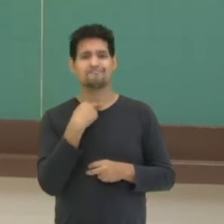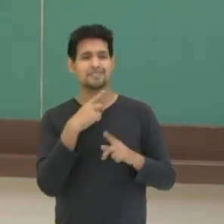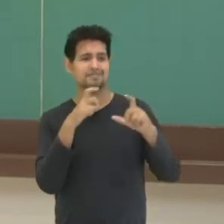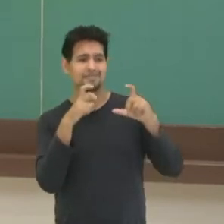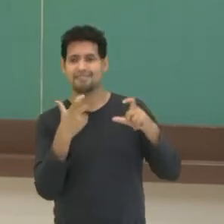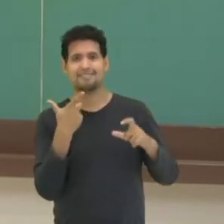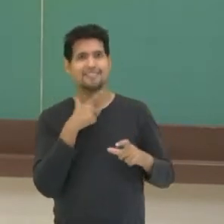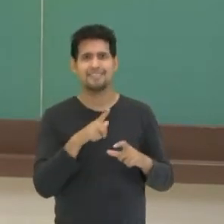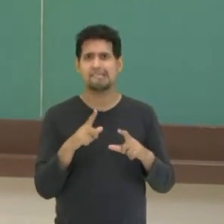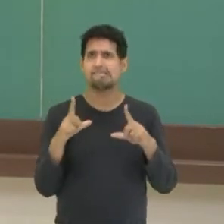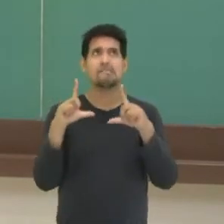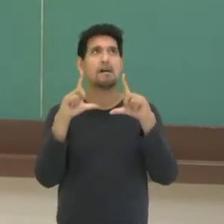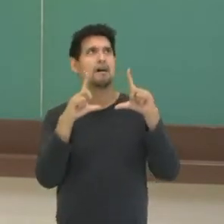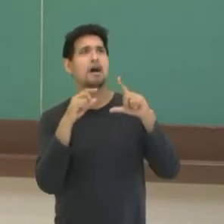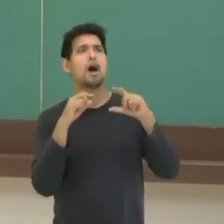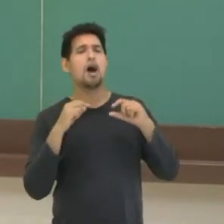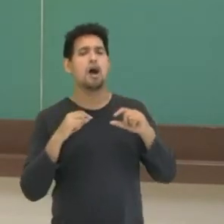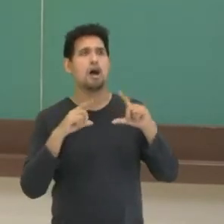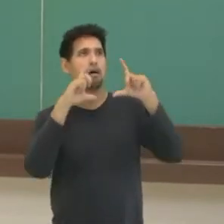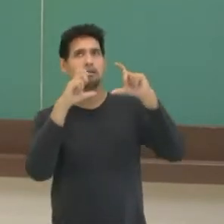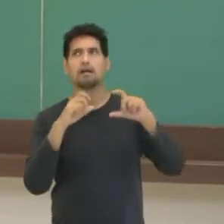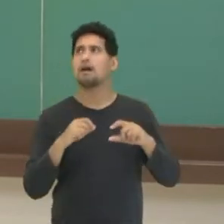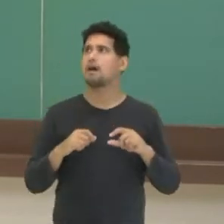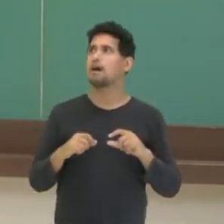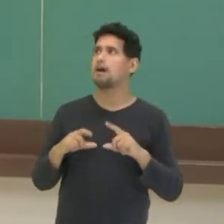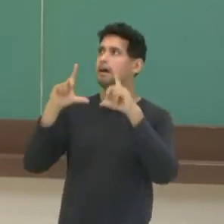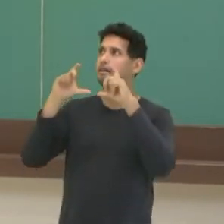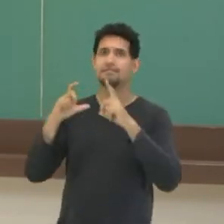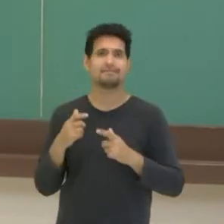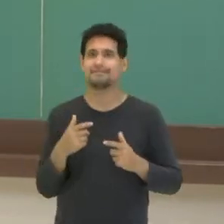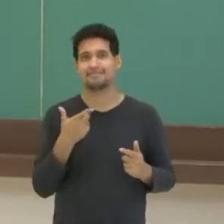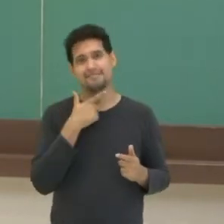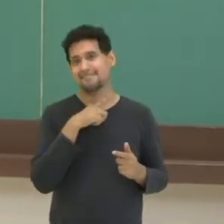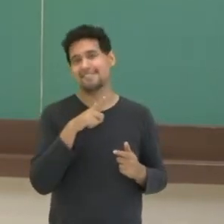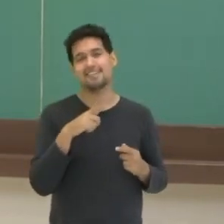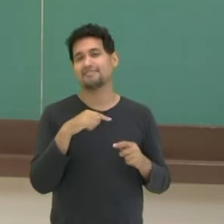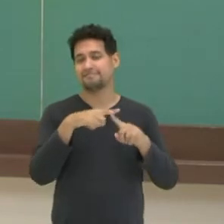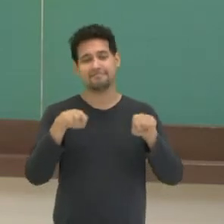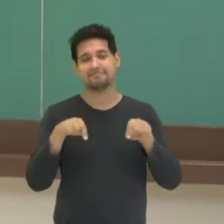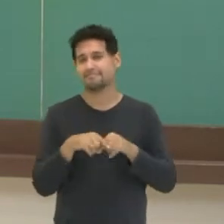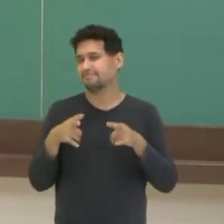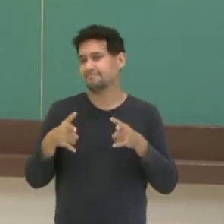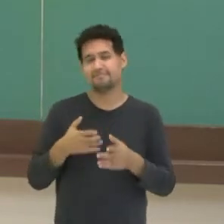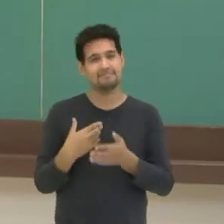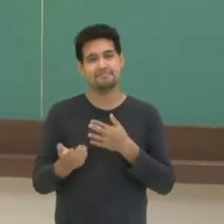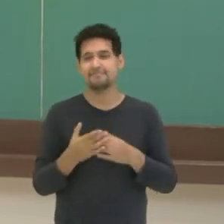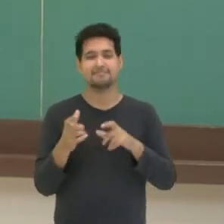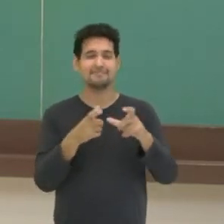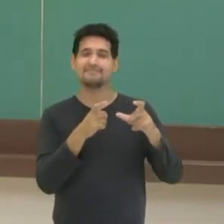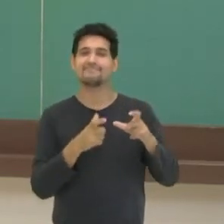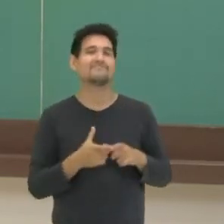fotografarmos. Aqui no ar desses estúdios, aí no ar da sua sala, do seu quarto, onde quer que você